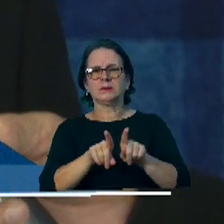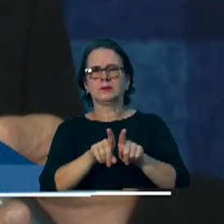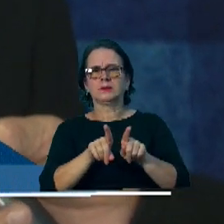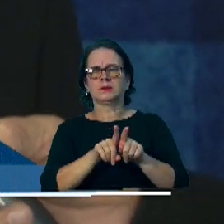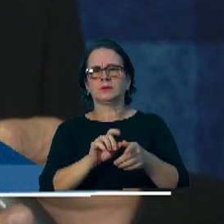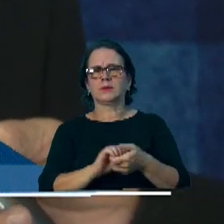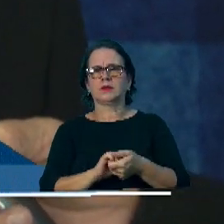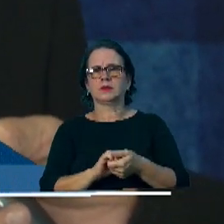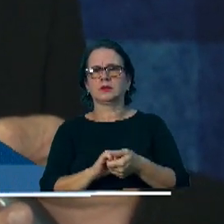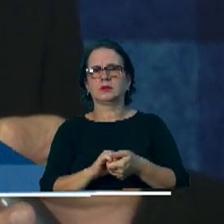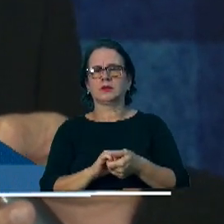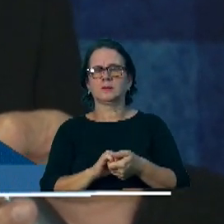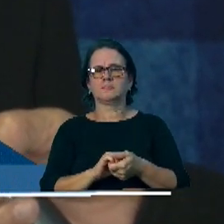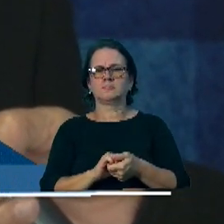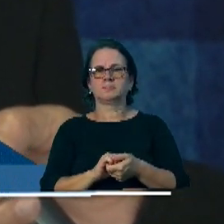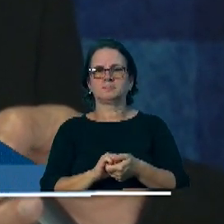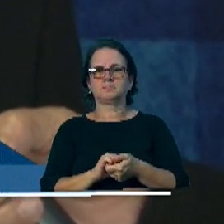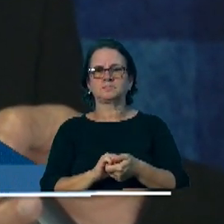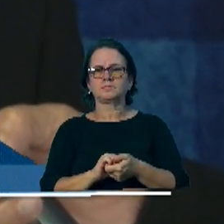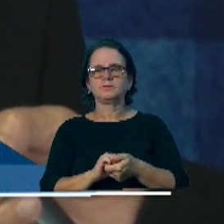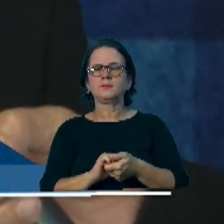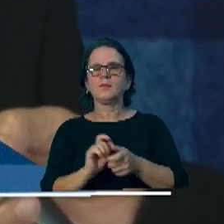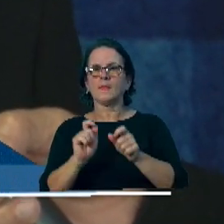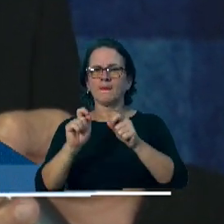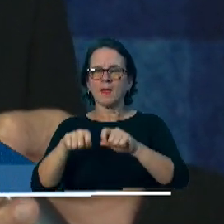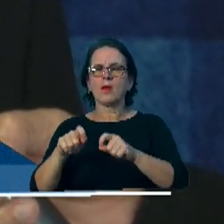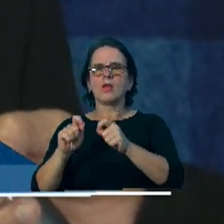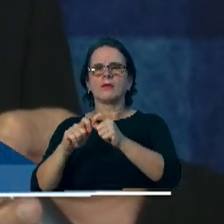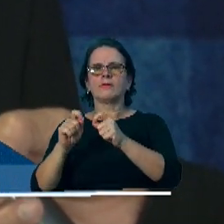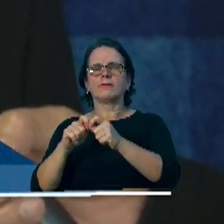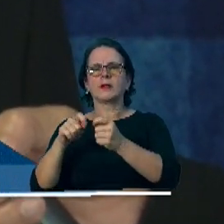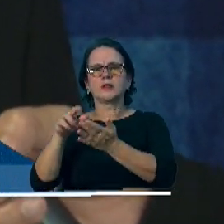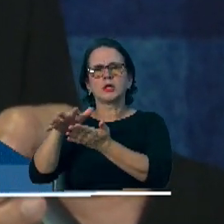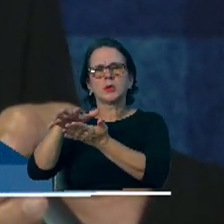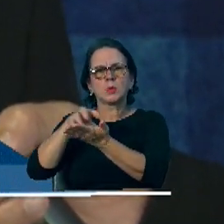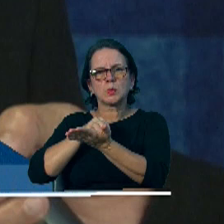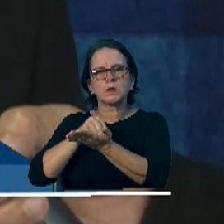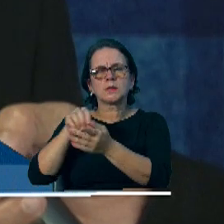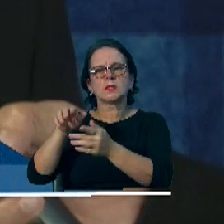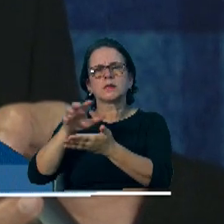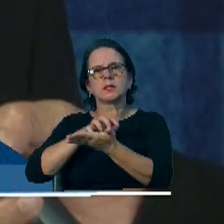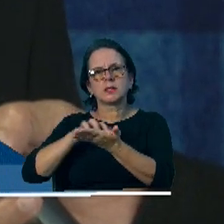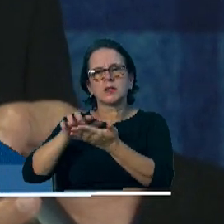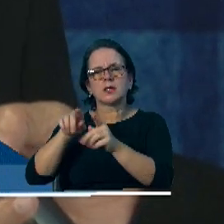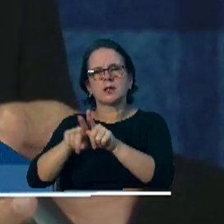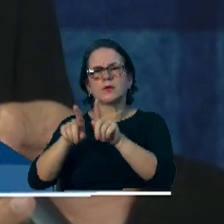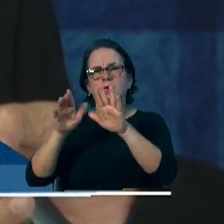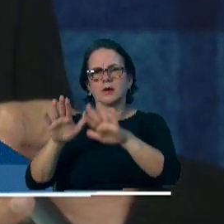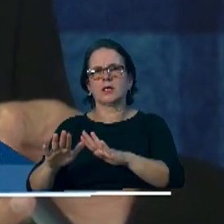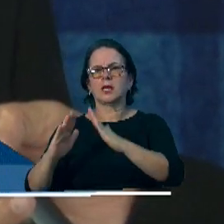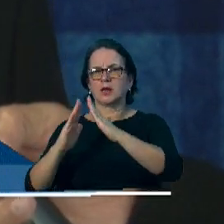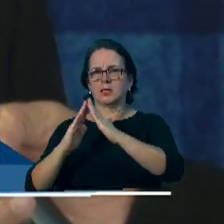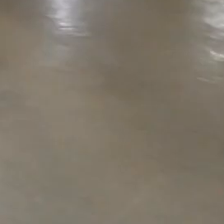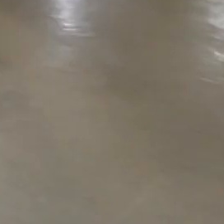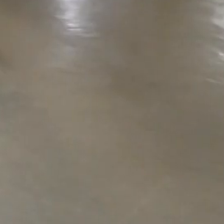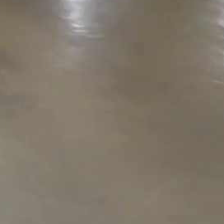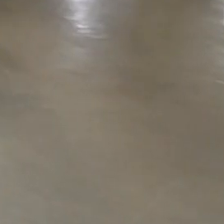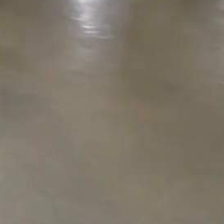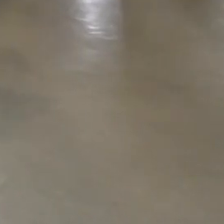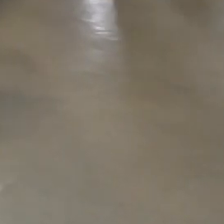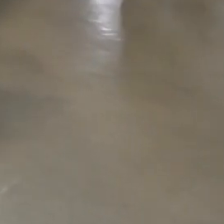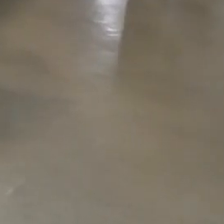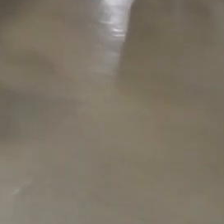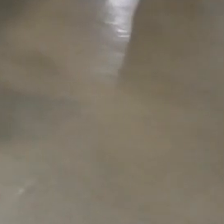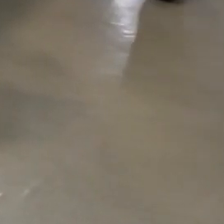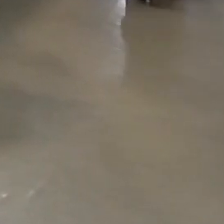de básica de saúde para que possa fazer seus exames e assim dá continuidade nos seus tratamentos Então